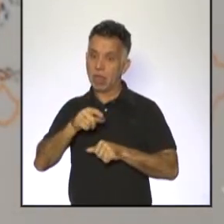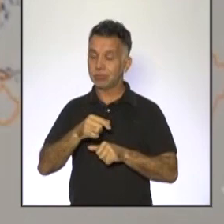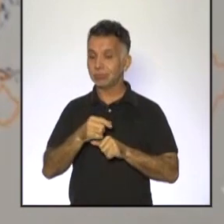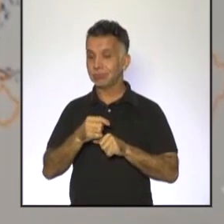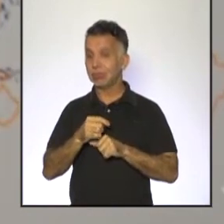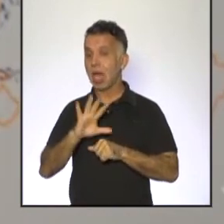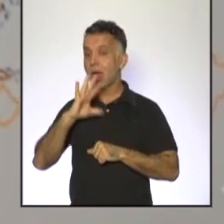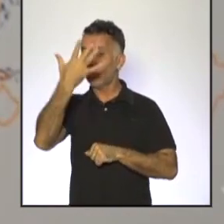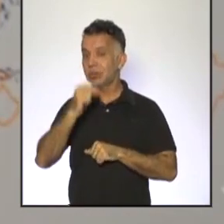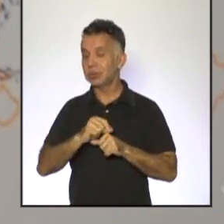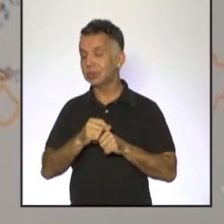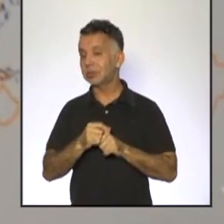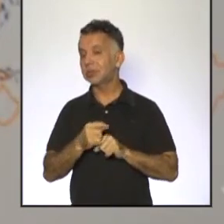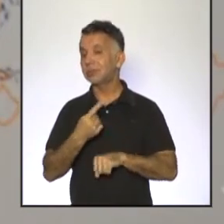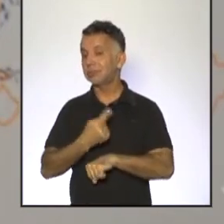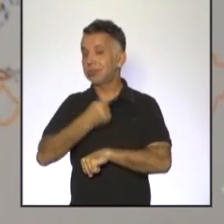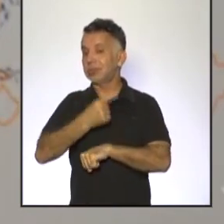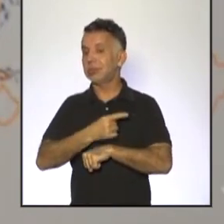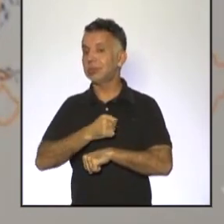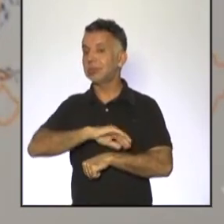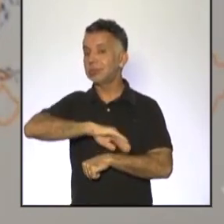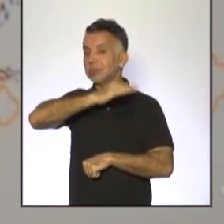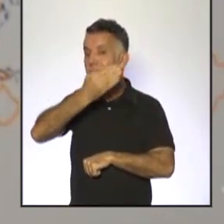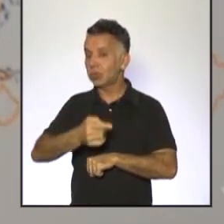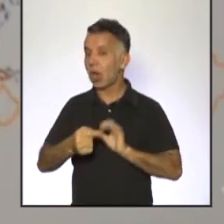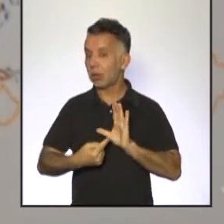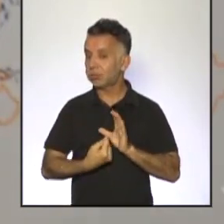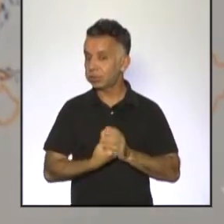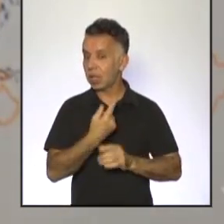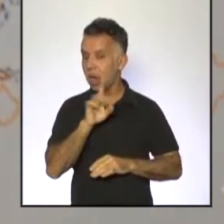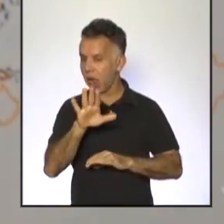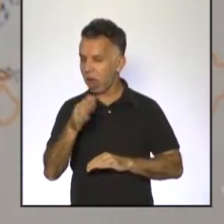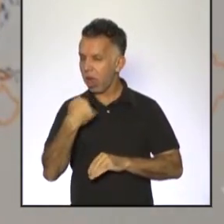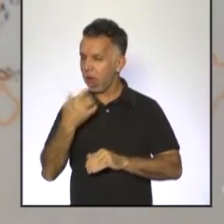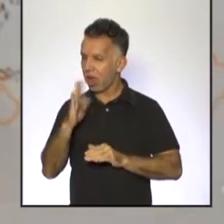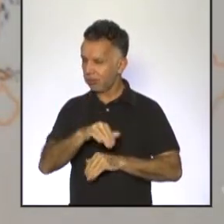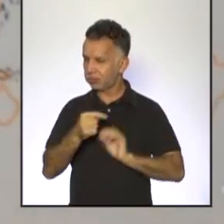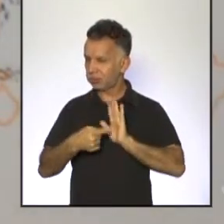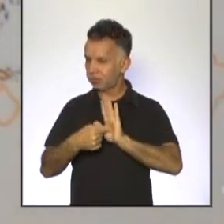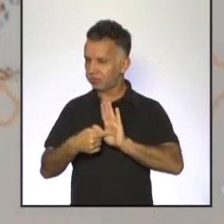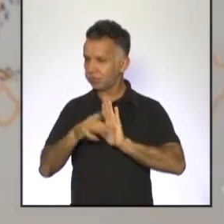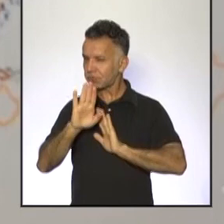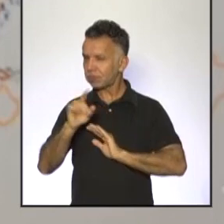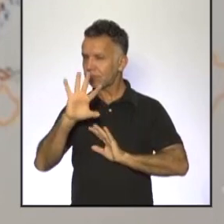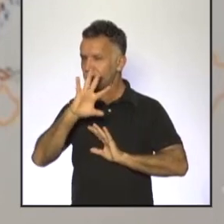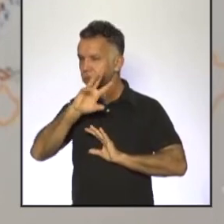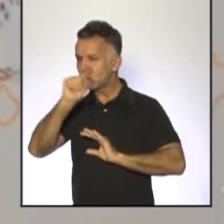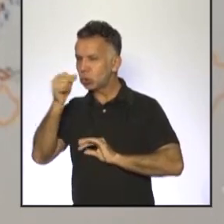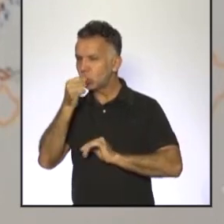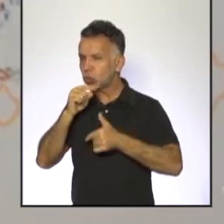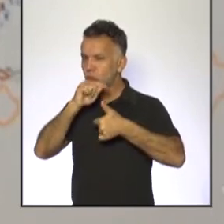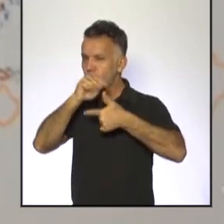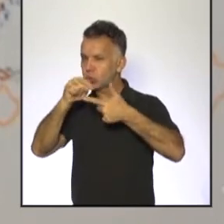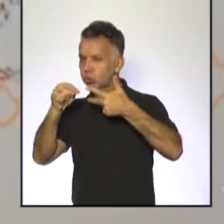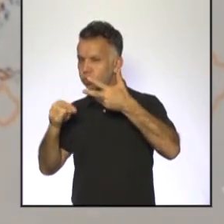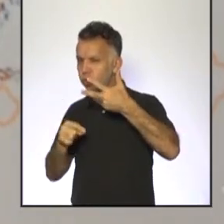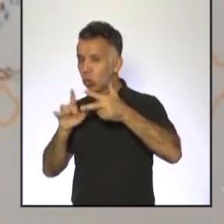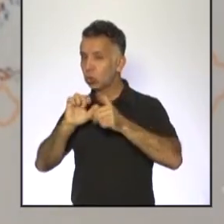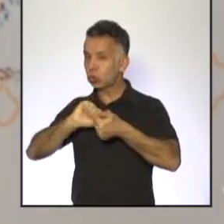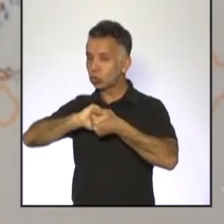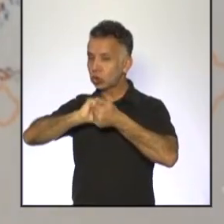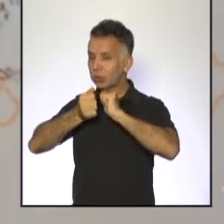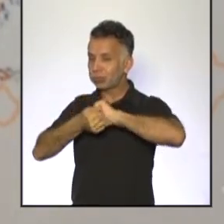dorsal mesoceânica aqui, que daqui a pouco eu chego no limite divergente para vocês. Então, se esses dobramentos foram formados nos